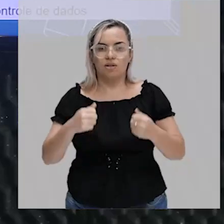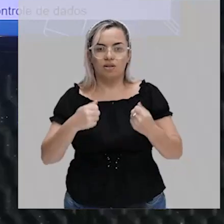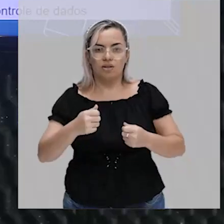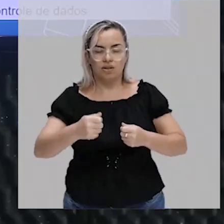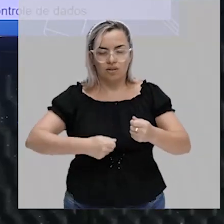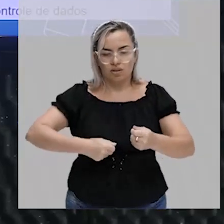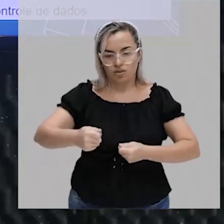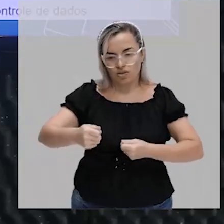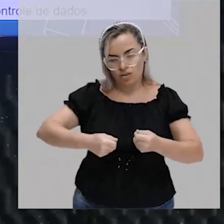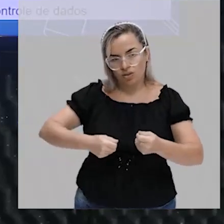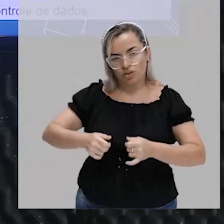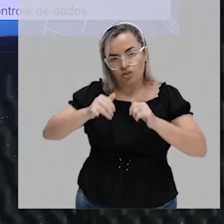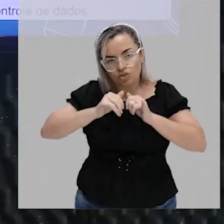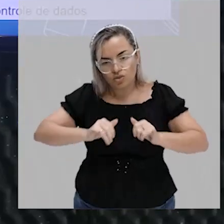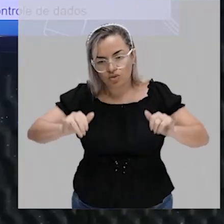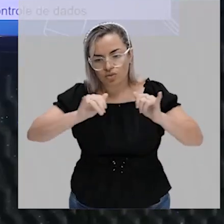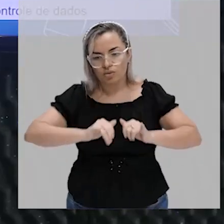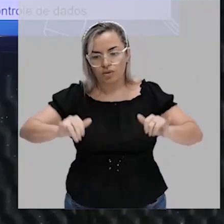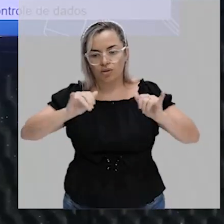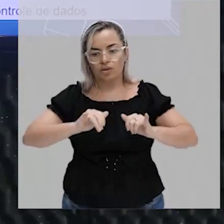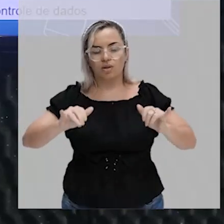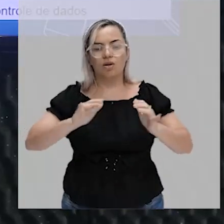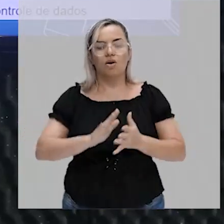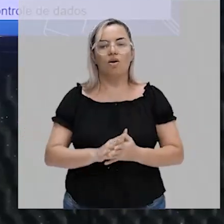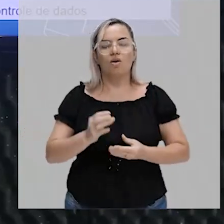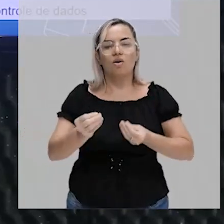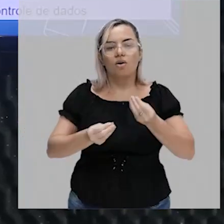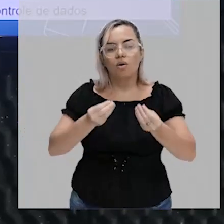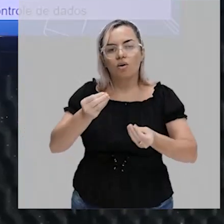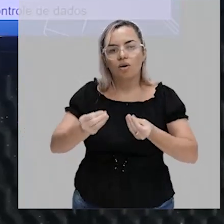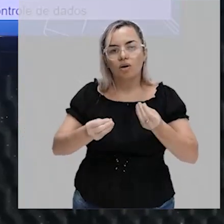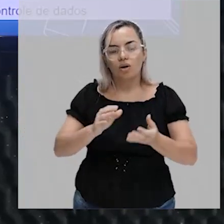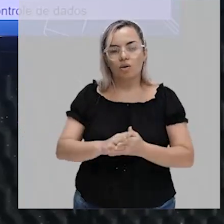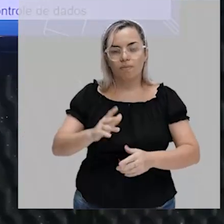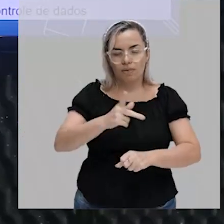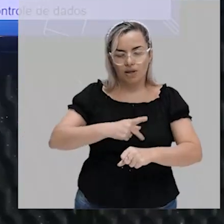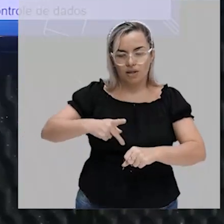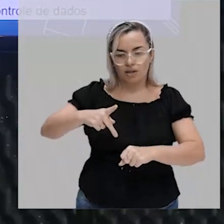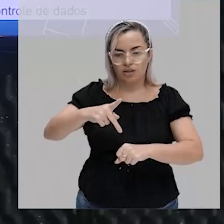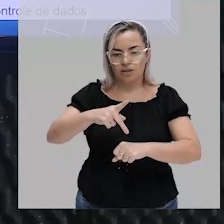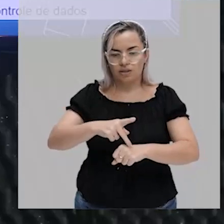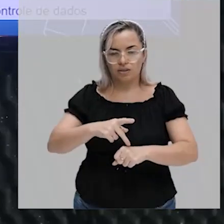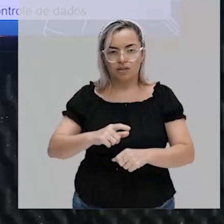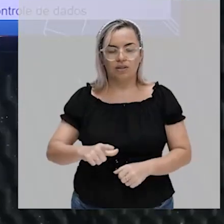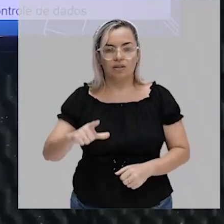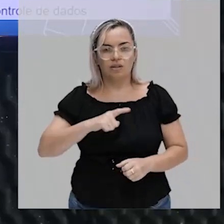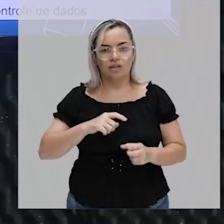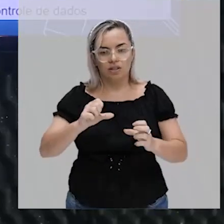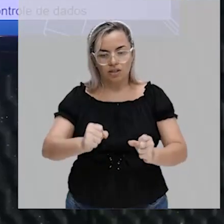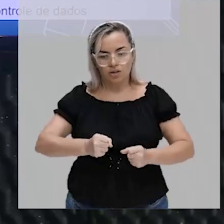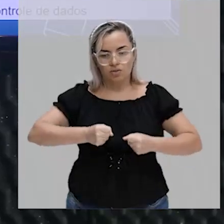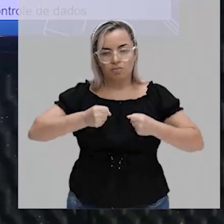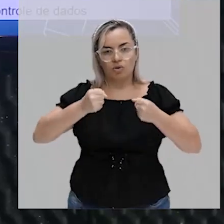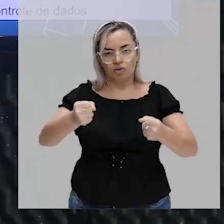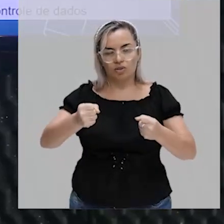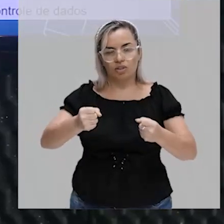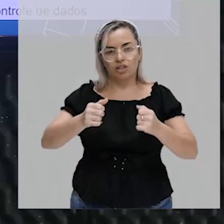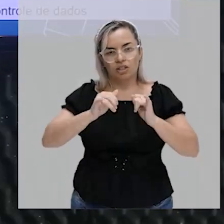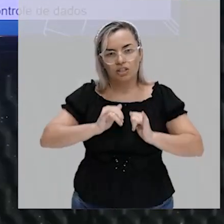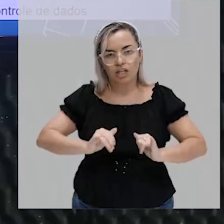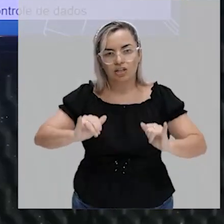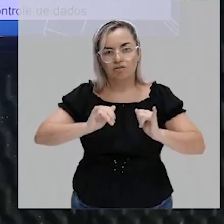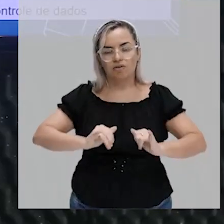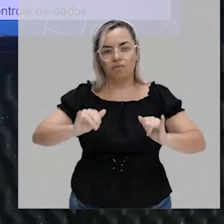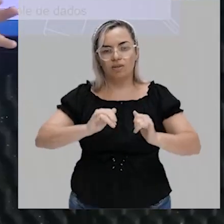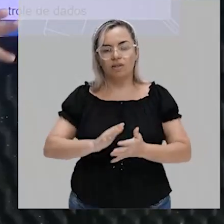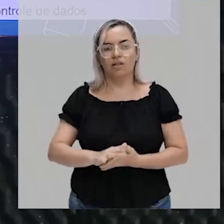de informação. Hoje, quem tem a informação tem o poder. E os Estados Unidos sabem mais do que nunca que se a China disseminar